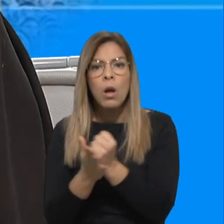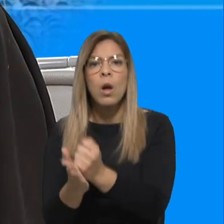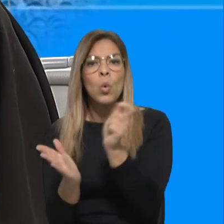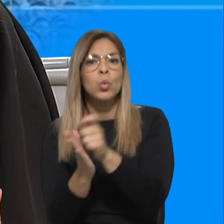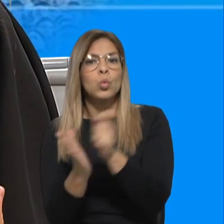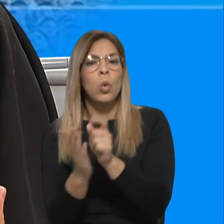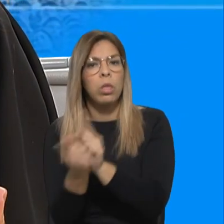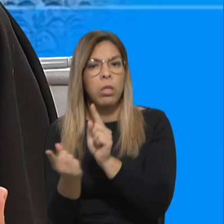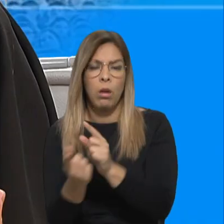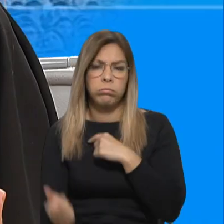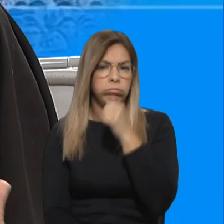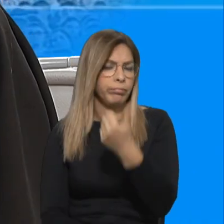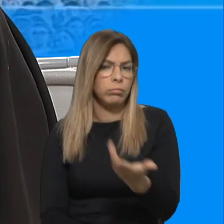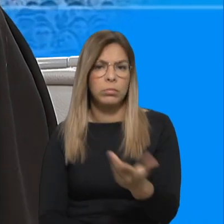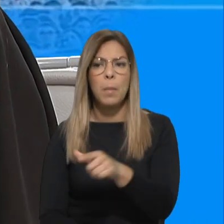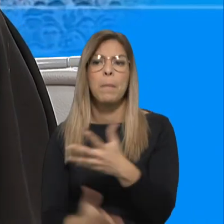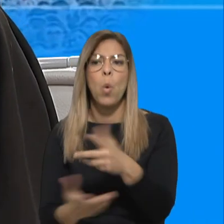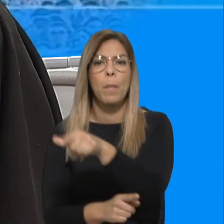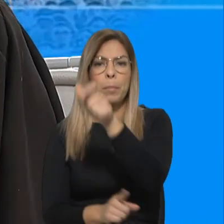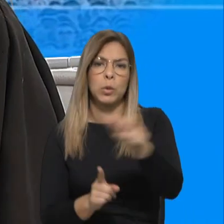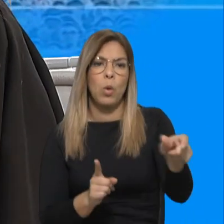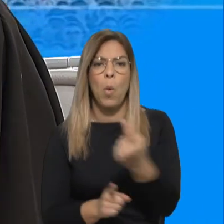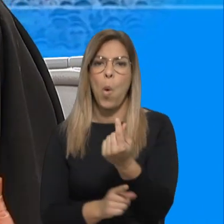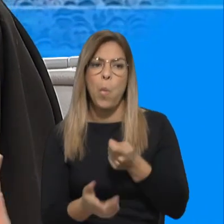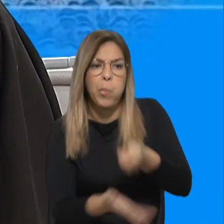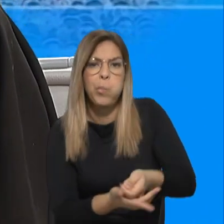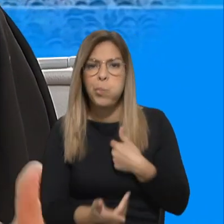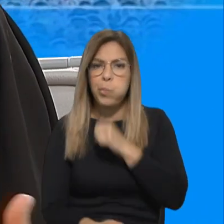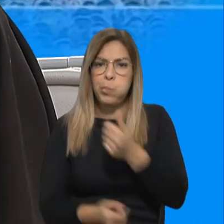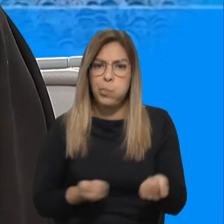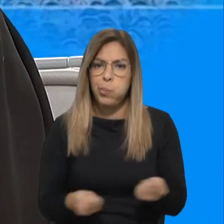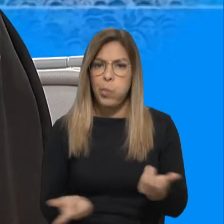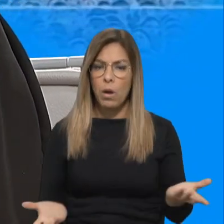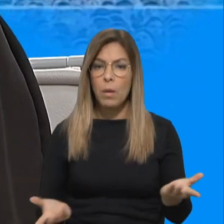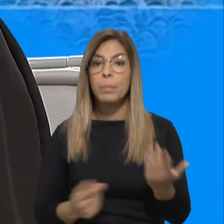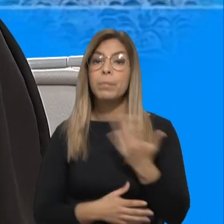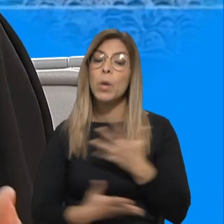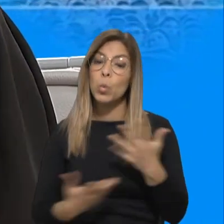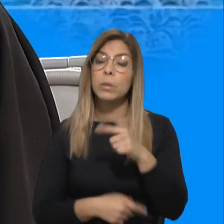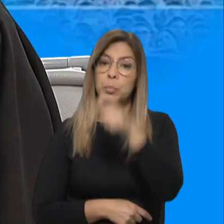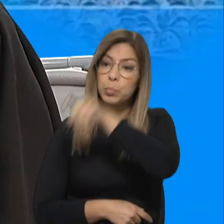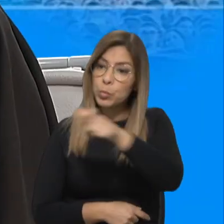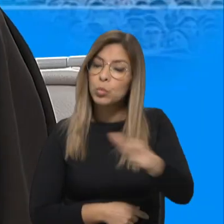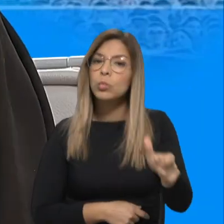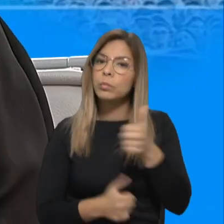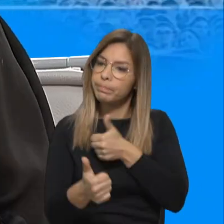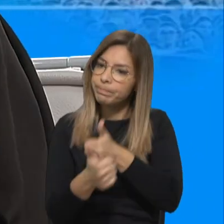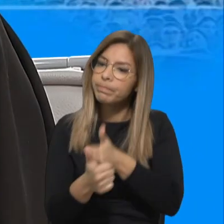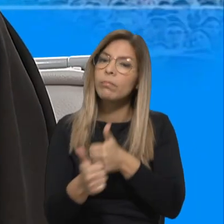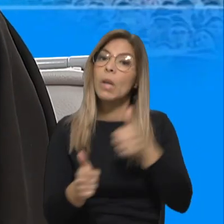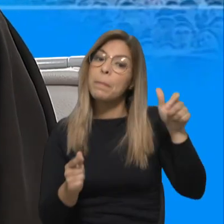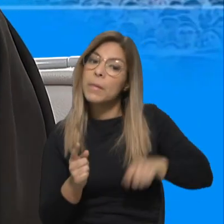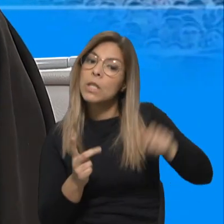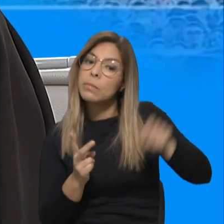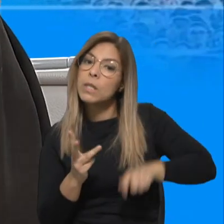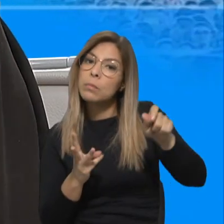vezes, de facto, não têm essa disponibilidade financeira. E agora, pela primeira vez, nós temos pessoas a serem acompanhadas há meses, sem data